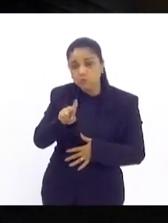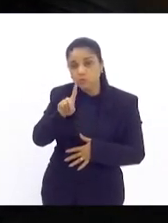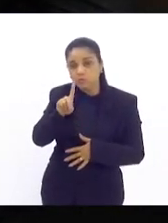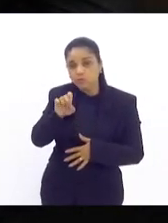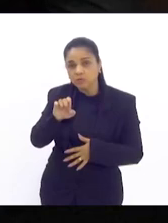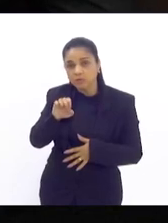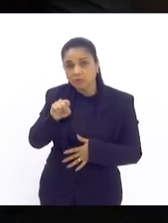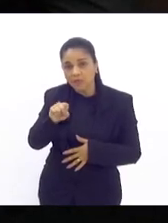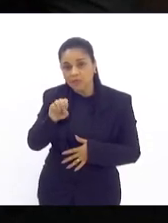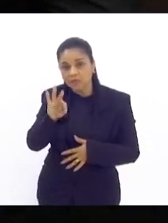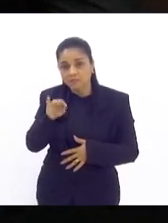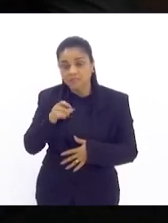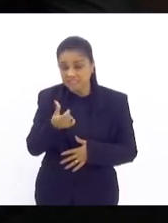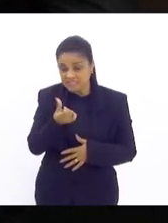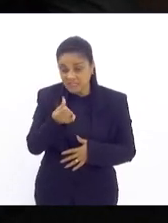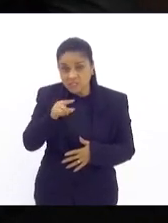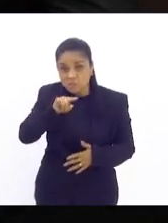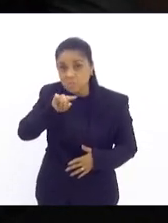denúncias